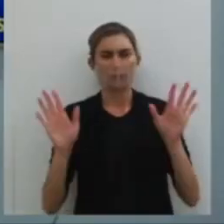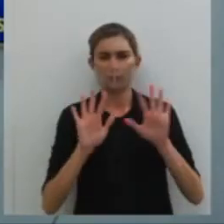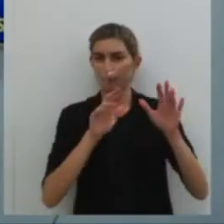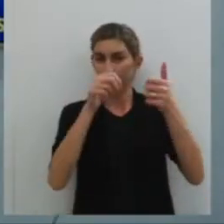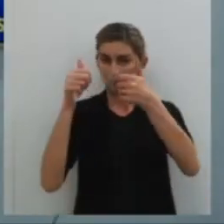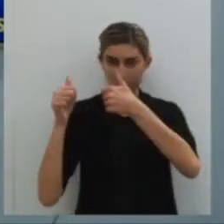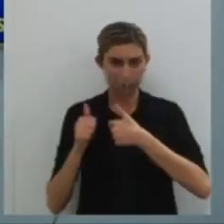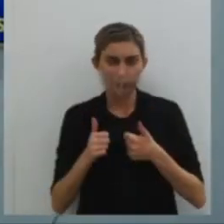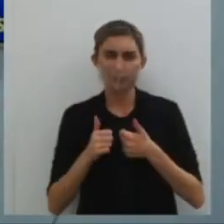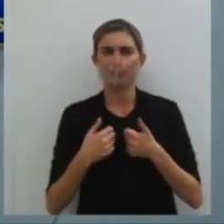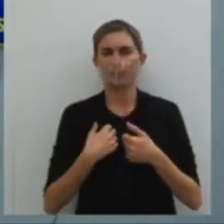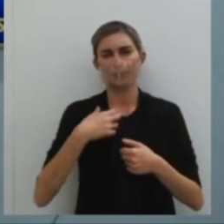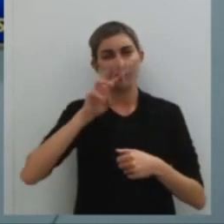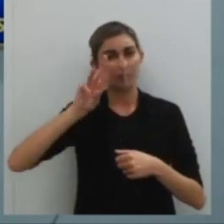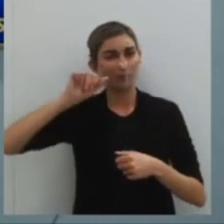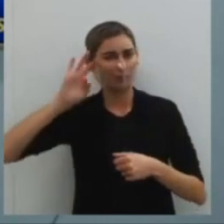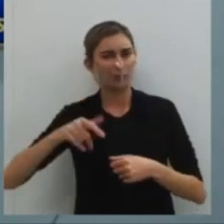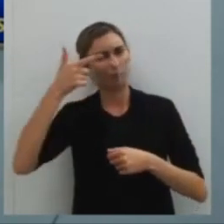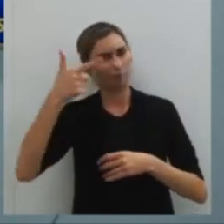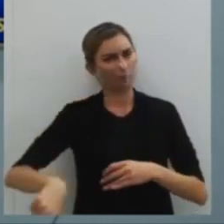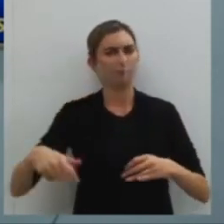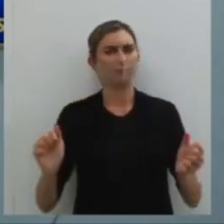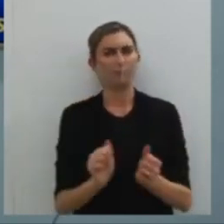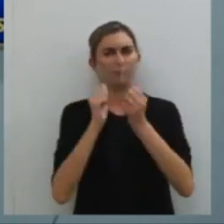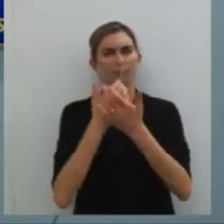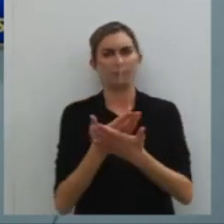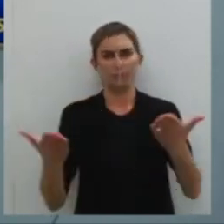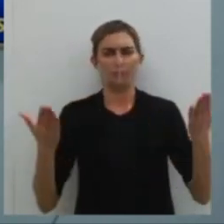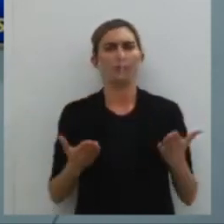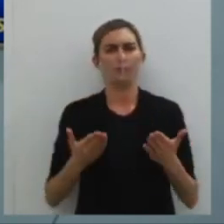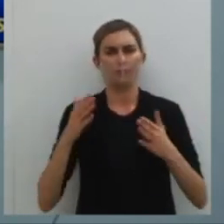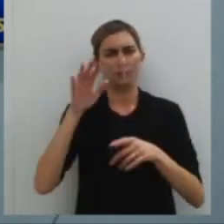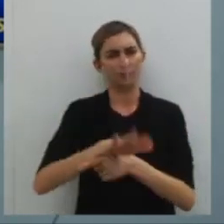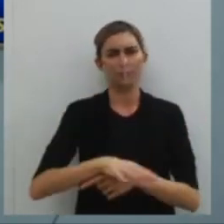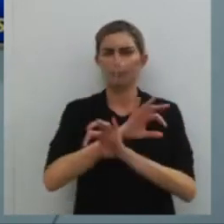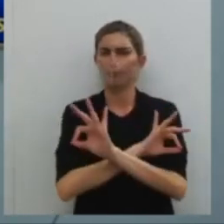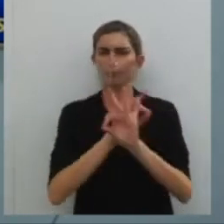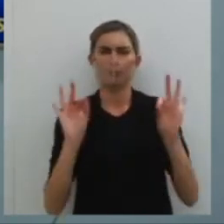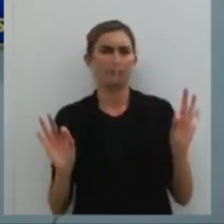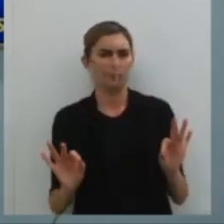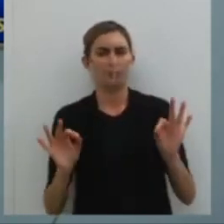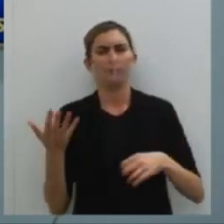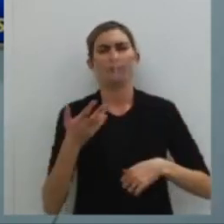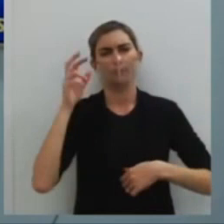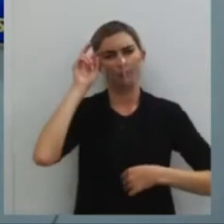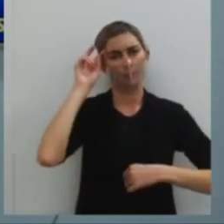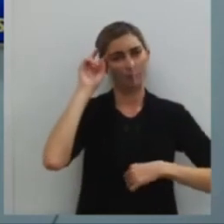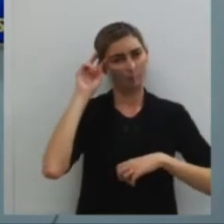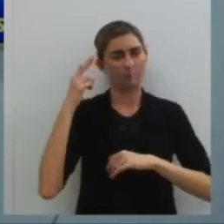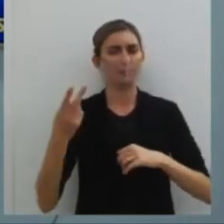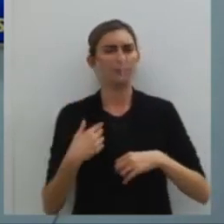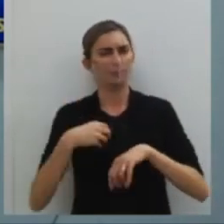Olá galera, beleza? Tio Valtinho na área novamente aqui com vocês nessa tarde maravilhosa de